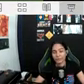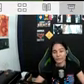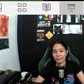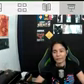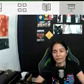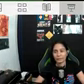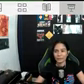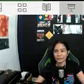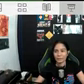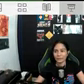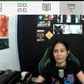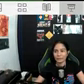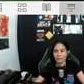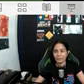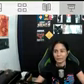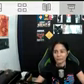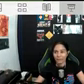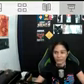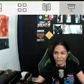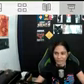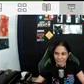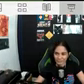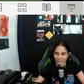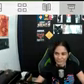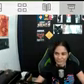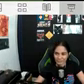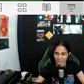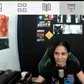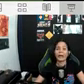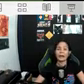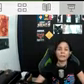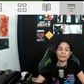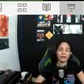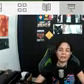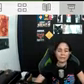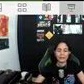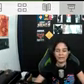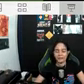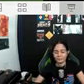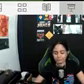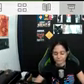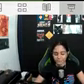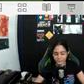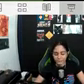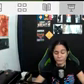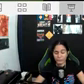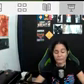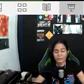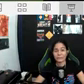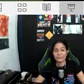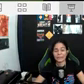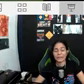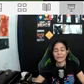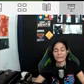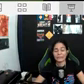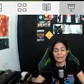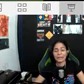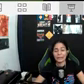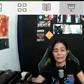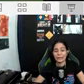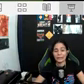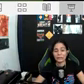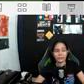construindo, respondendo esses exercícios, automaticamente vocês vão estar